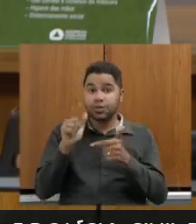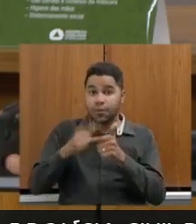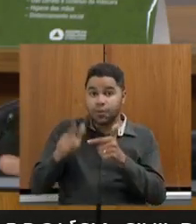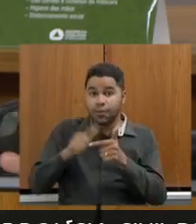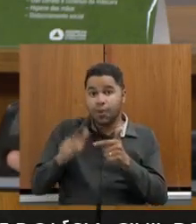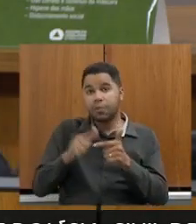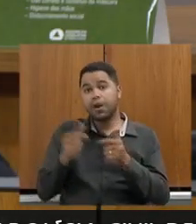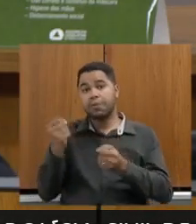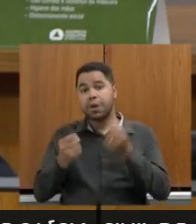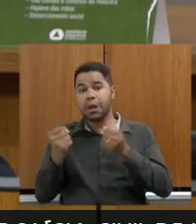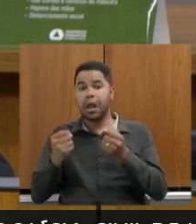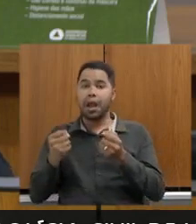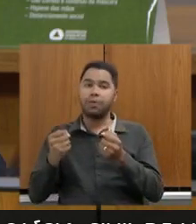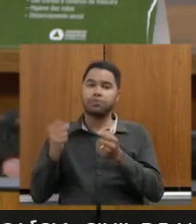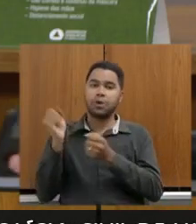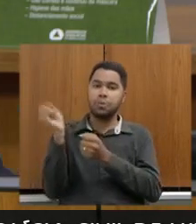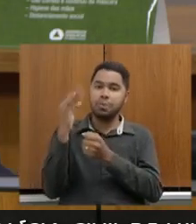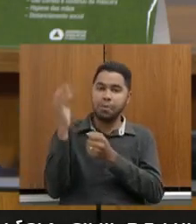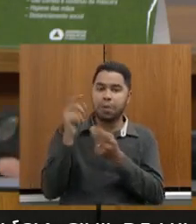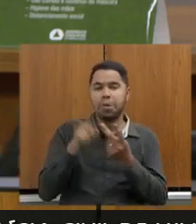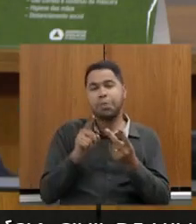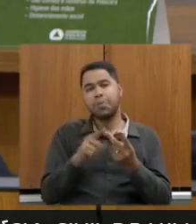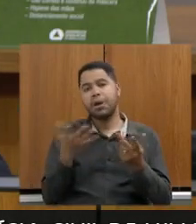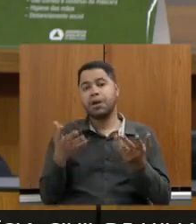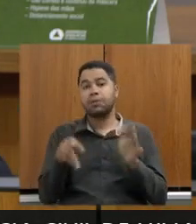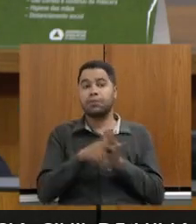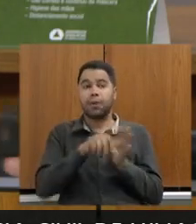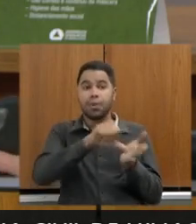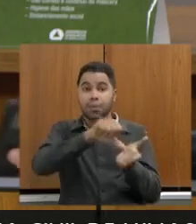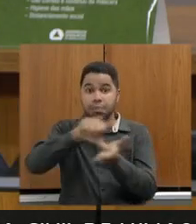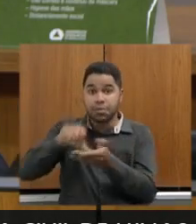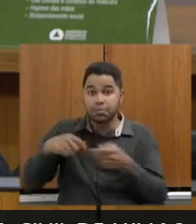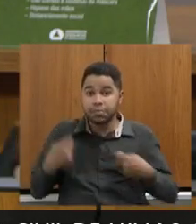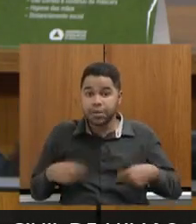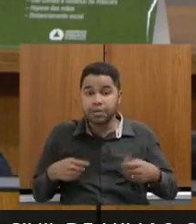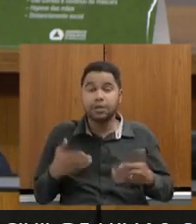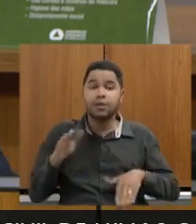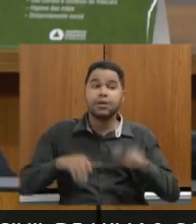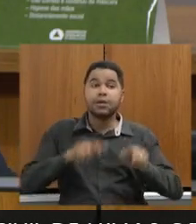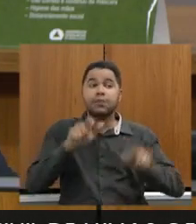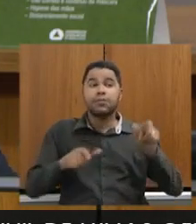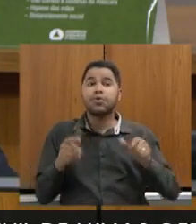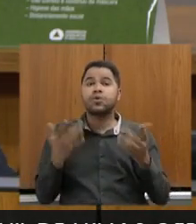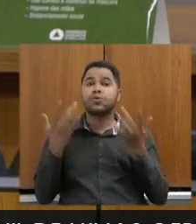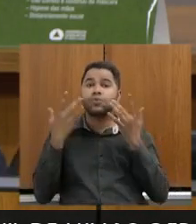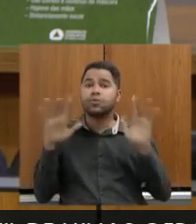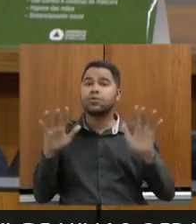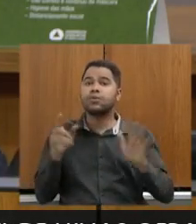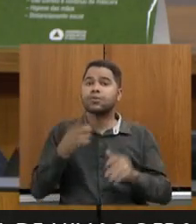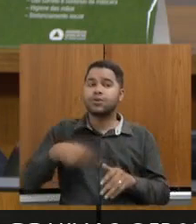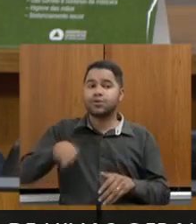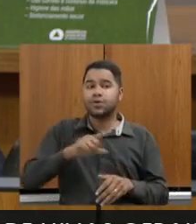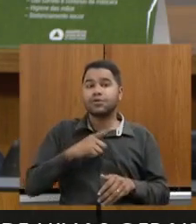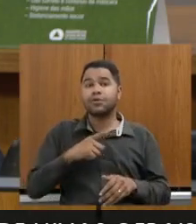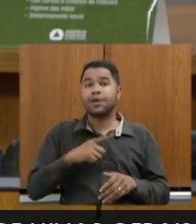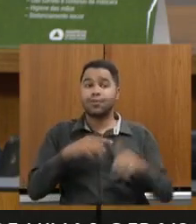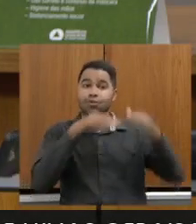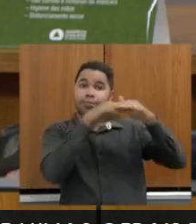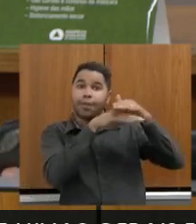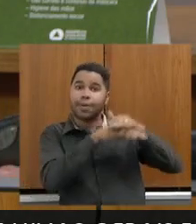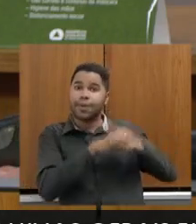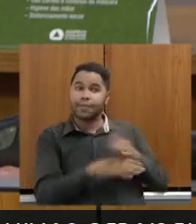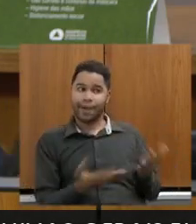problema com a viatura se é um problema né de unidades necessitando de alguma coisa porque muitas vezes as pessoas nem sabem que nós temos isso no almoxarifado